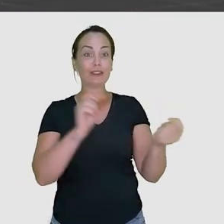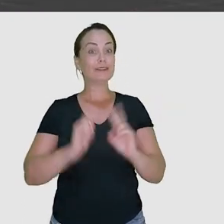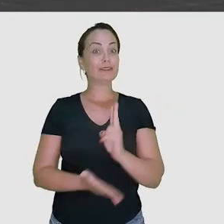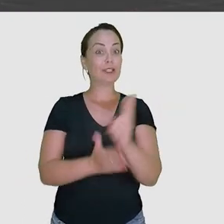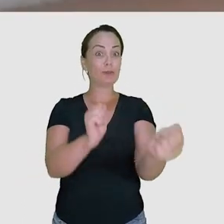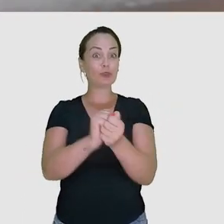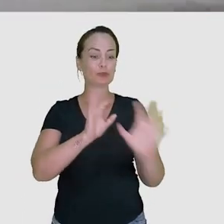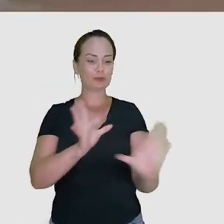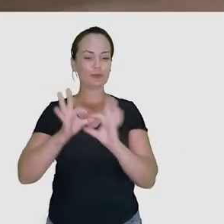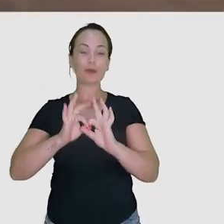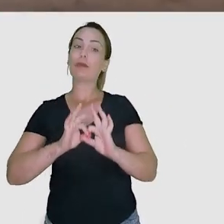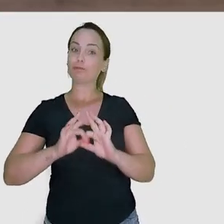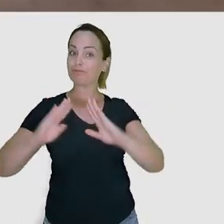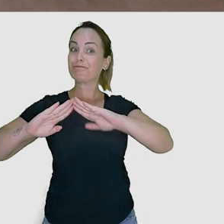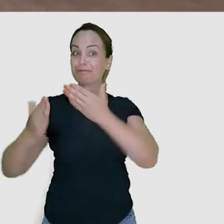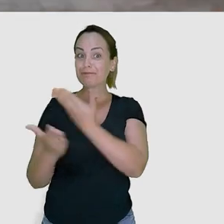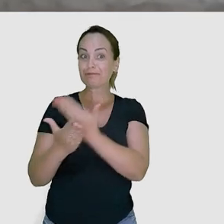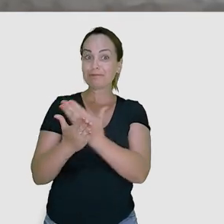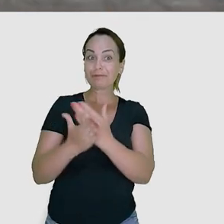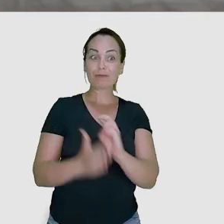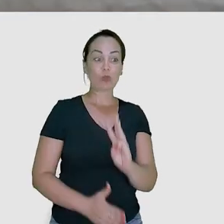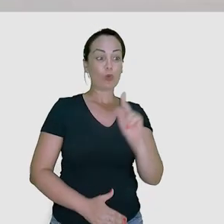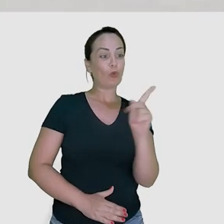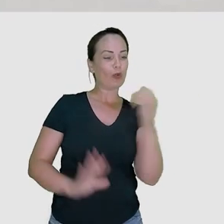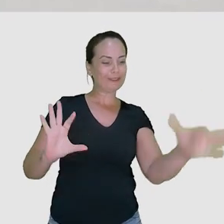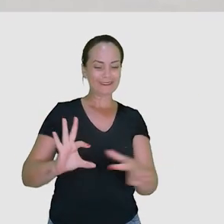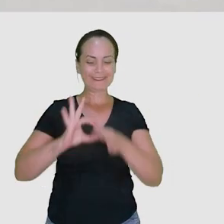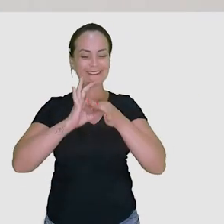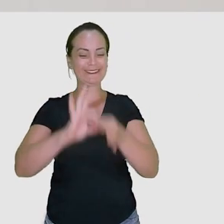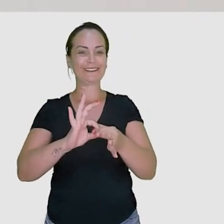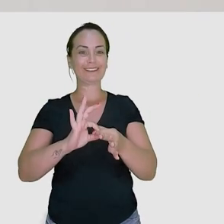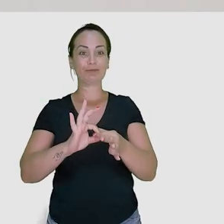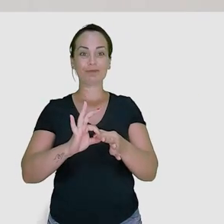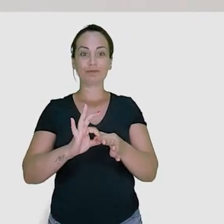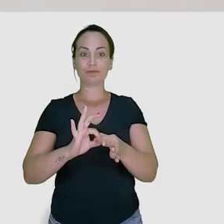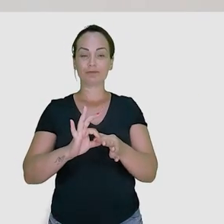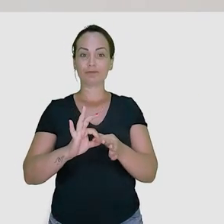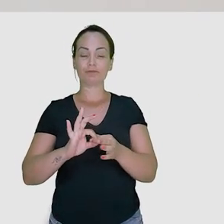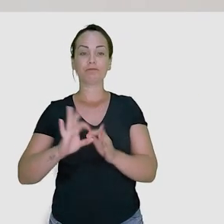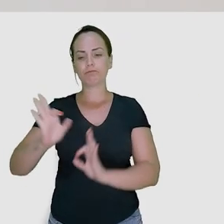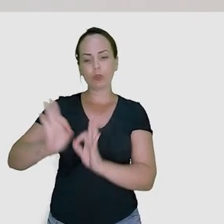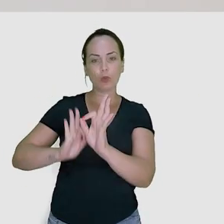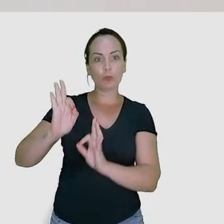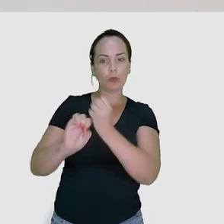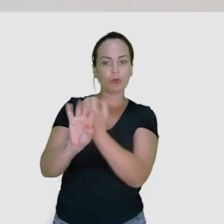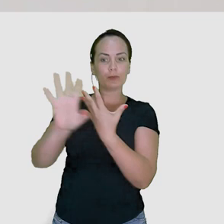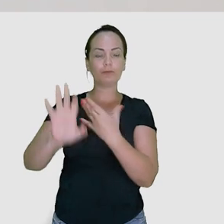atividades, as ciências e as artes estão sempre conversando, e é aí que a parceria entre a escola e o programa WASH se